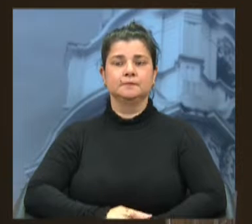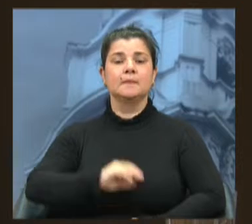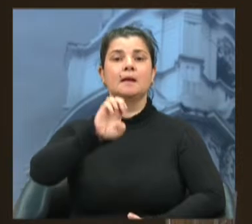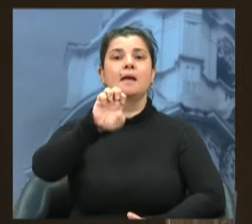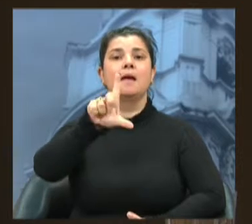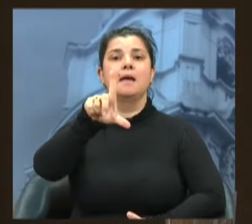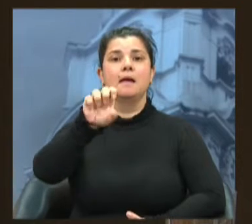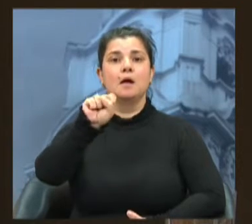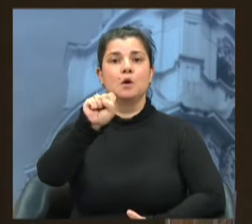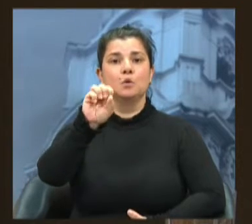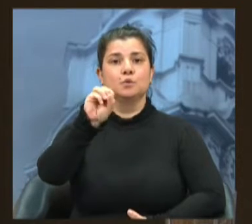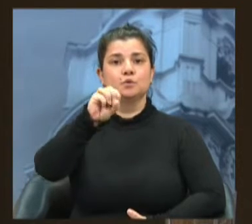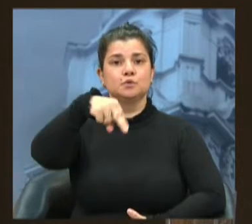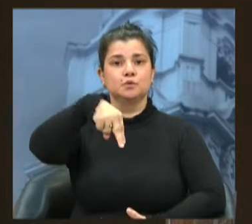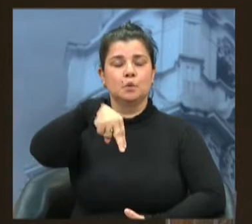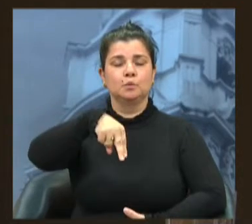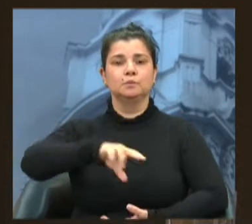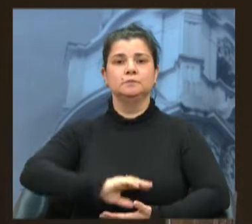Elson Sempé Pedroso.